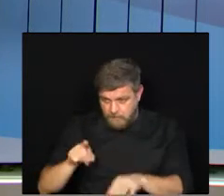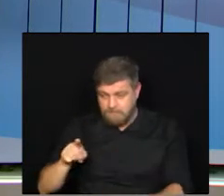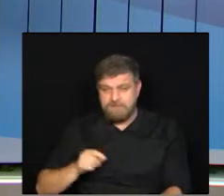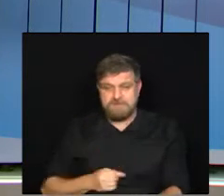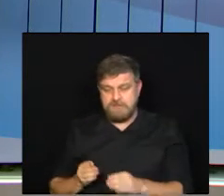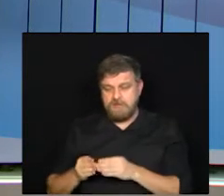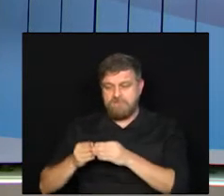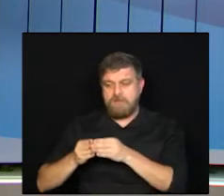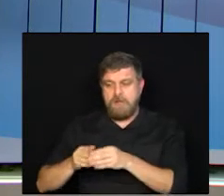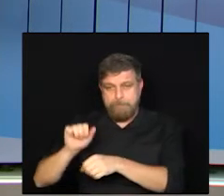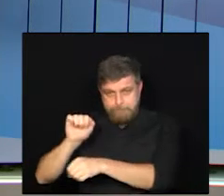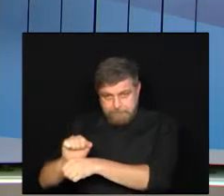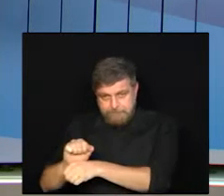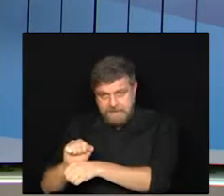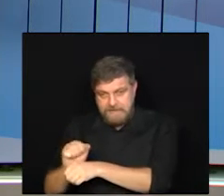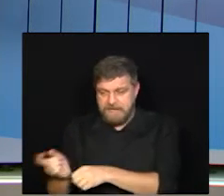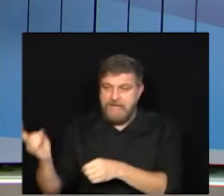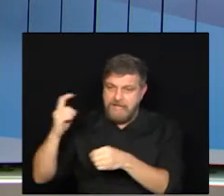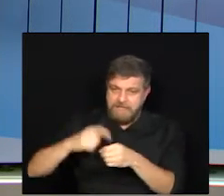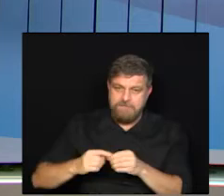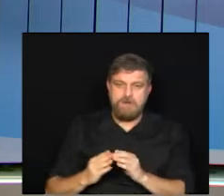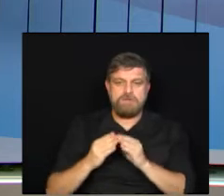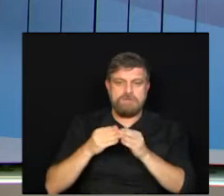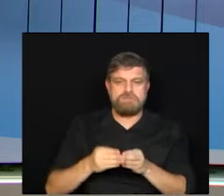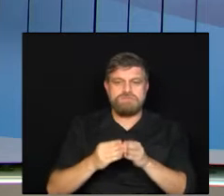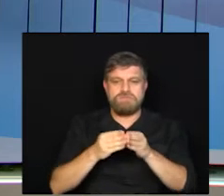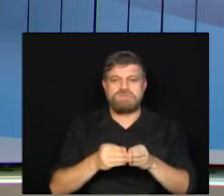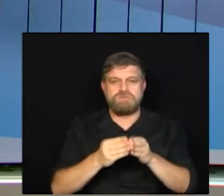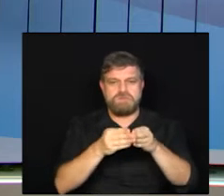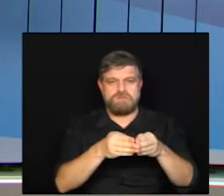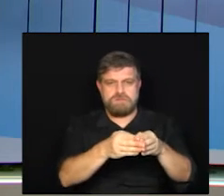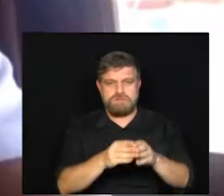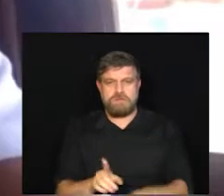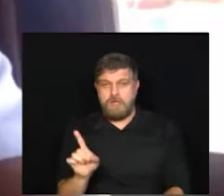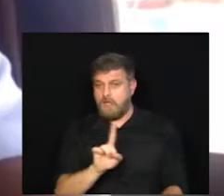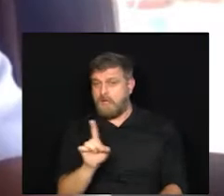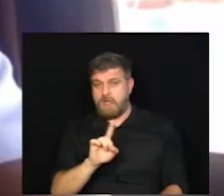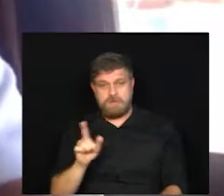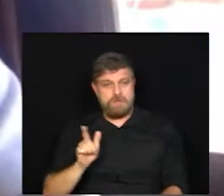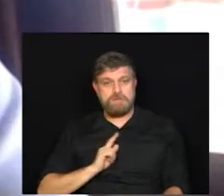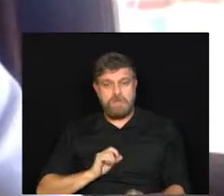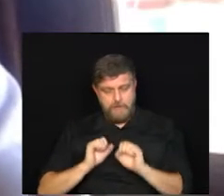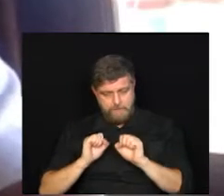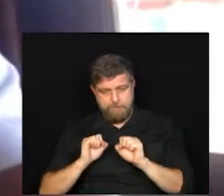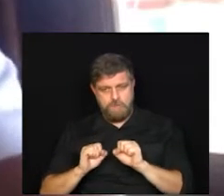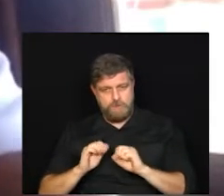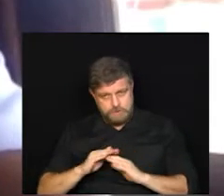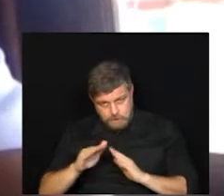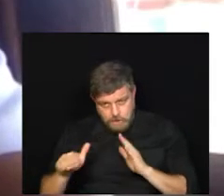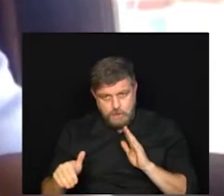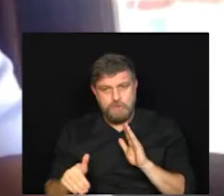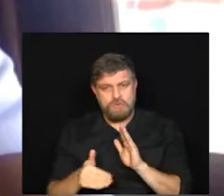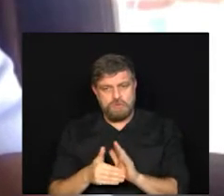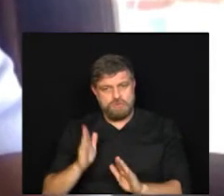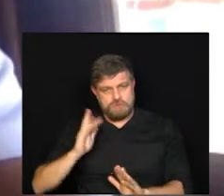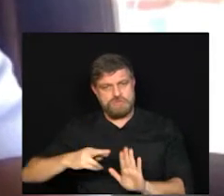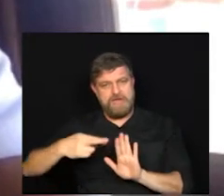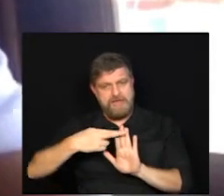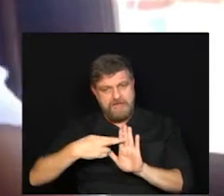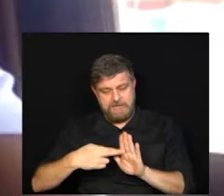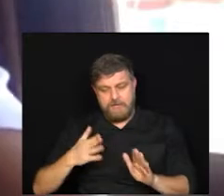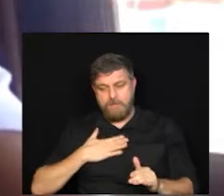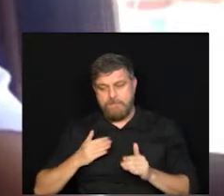para, faz e volta para a competição? Não, é permitido. Tudo isso já é levado no